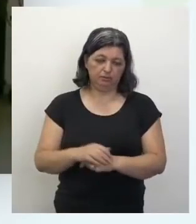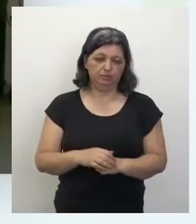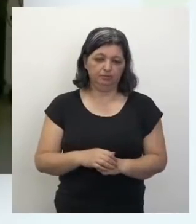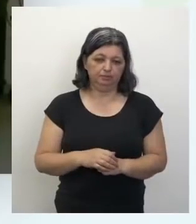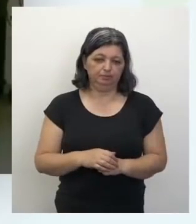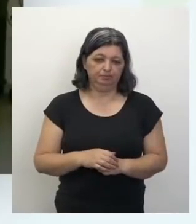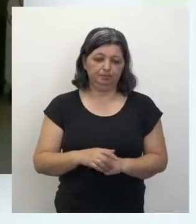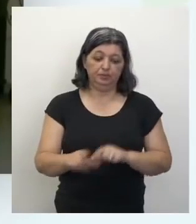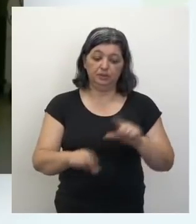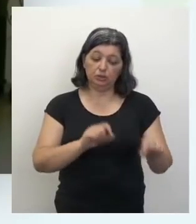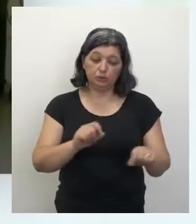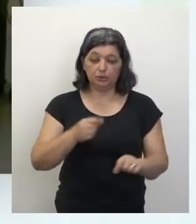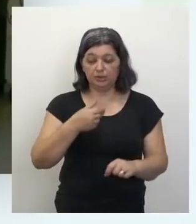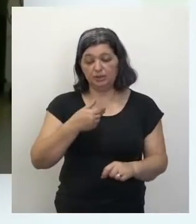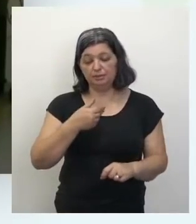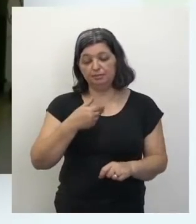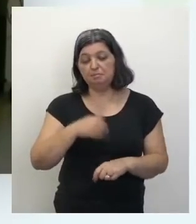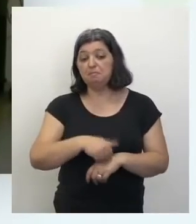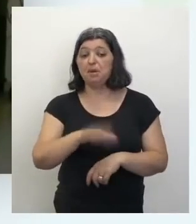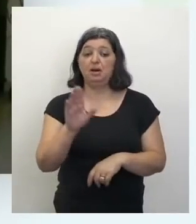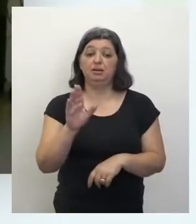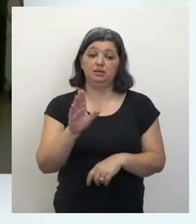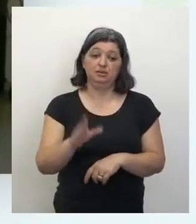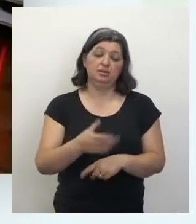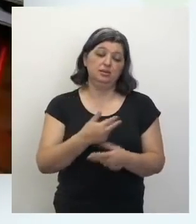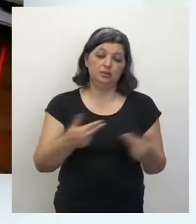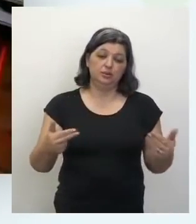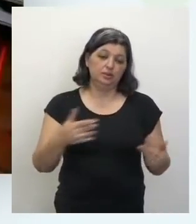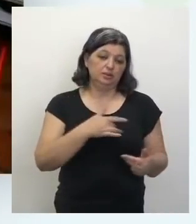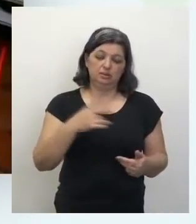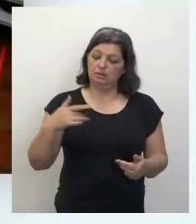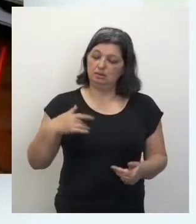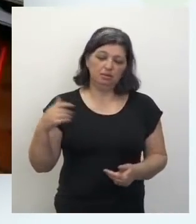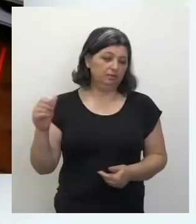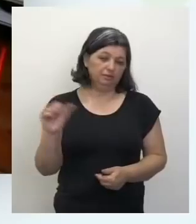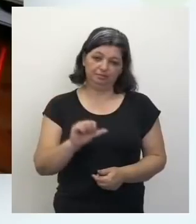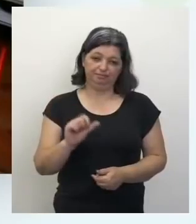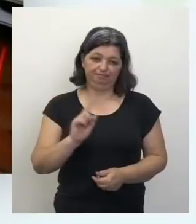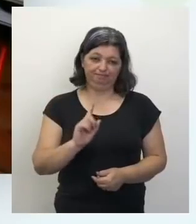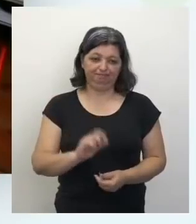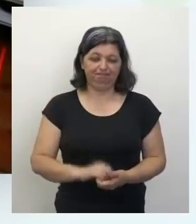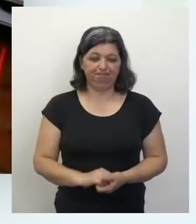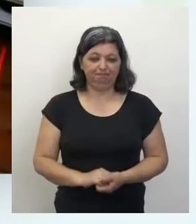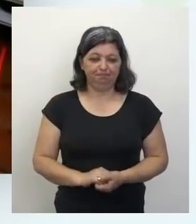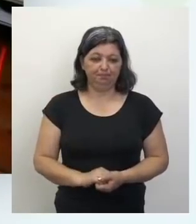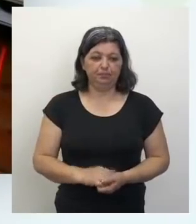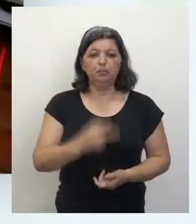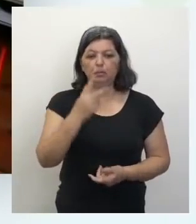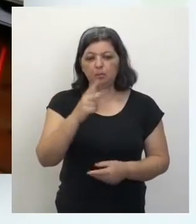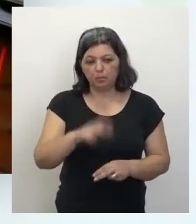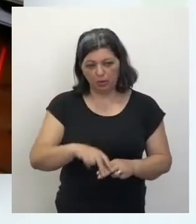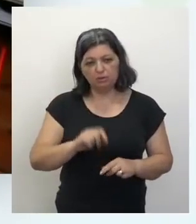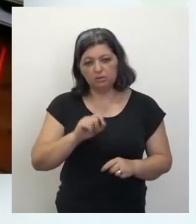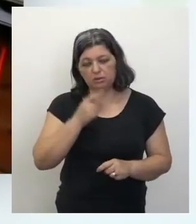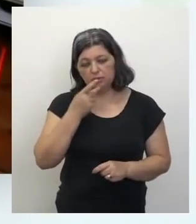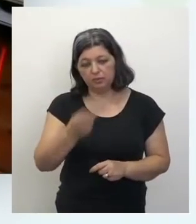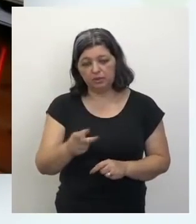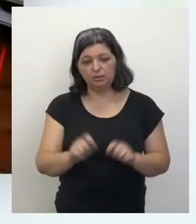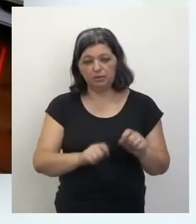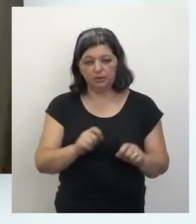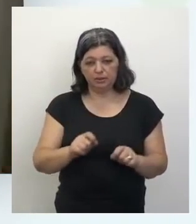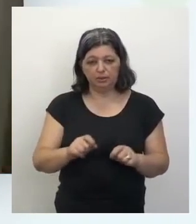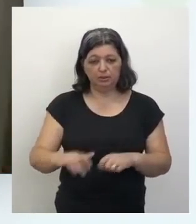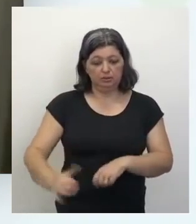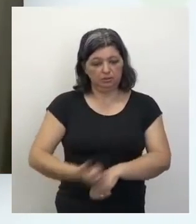não saudável e essa pessoa acaba adquirindo esses alimentos não saudáveis. Então, por isso que a gente fala no Instituto Desiderata que a